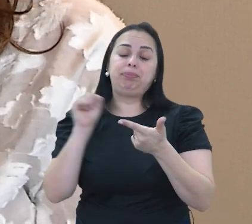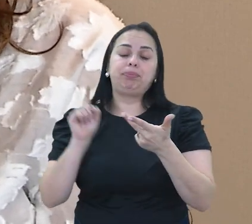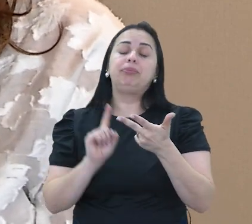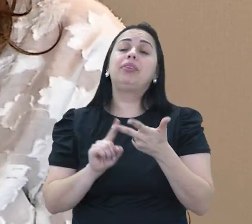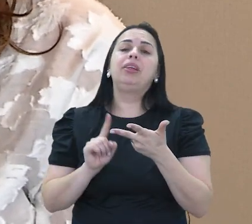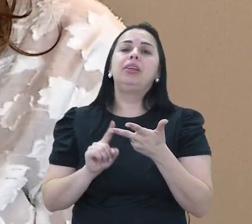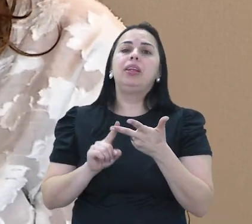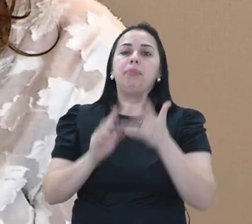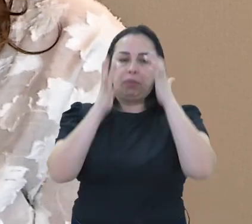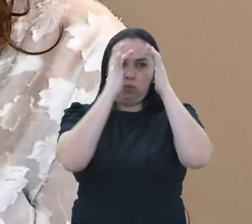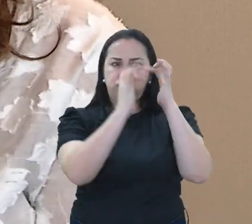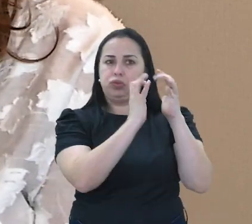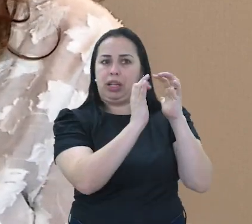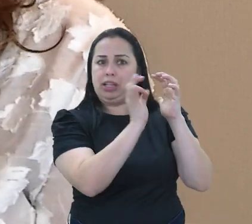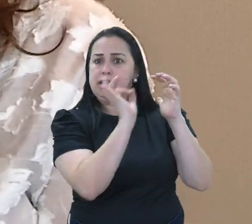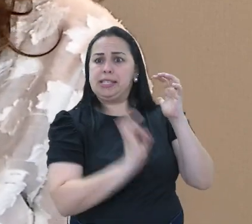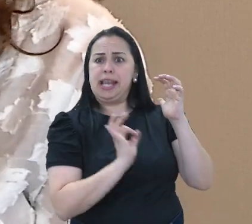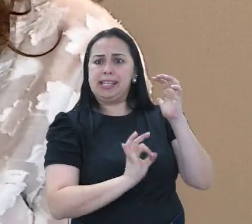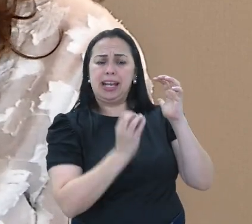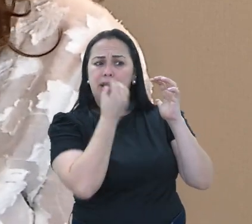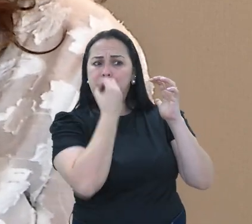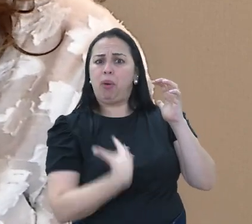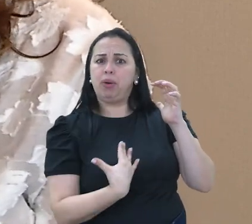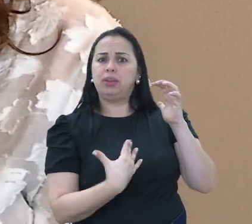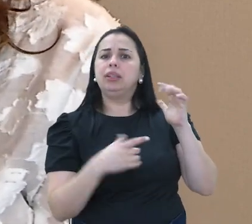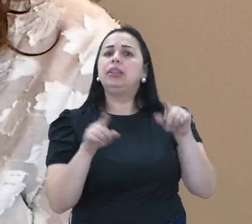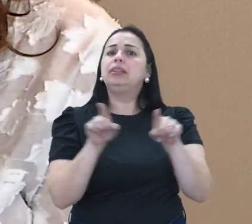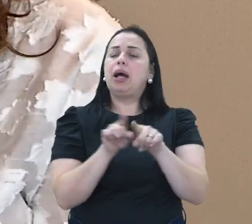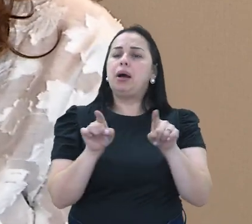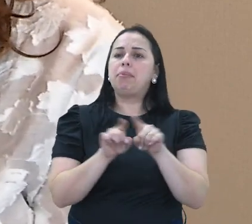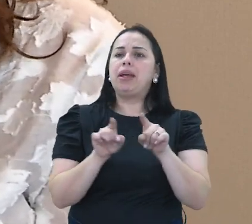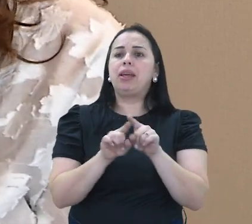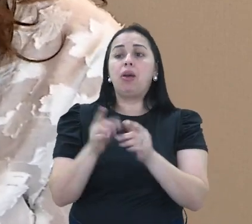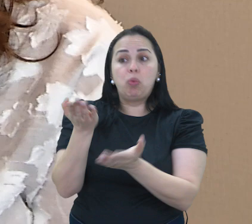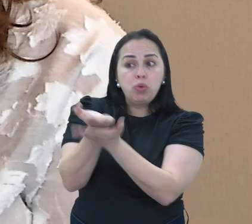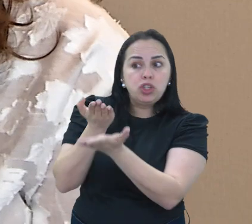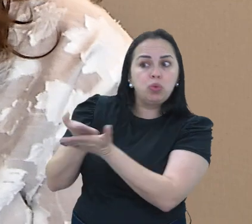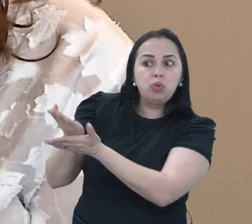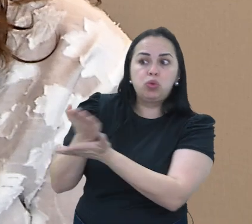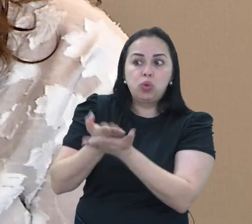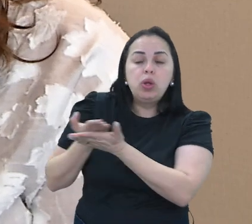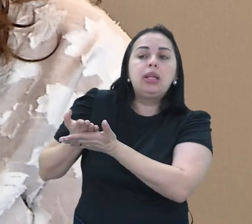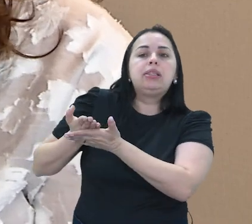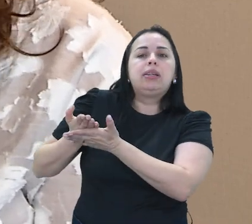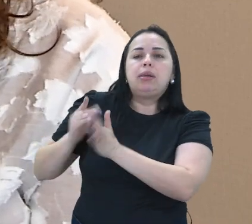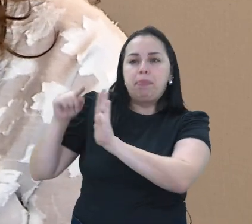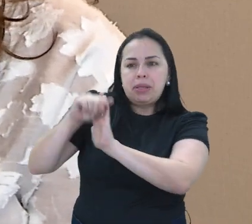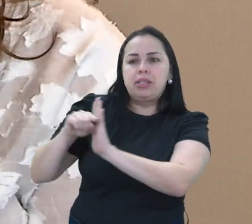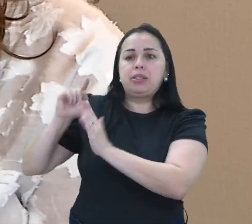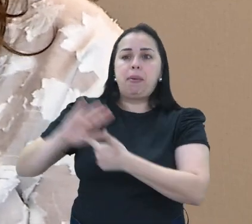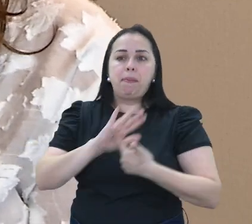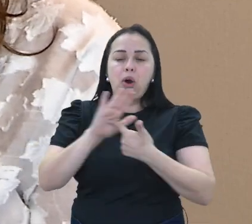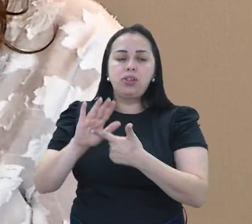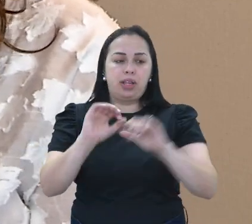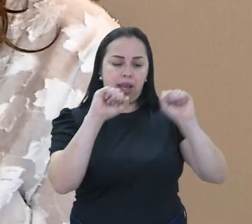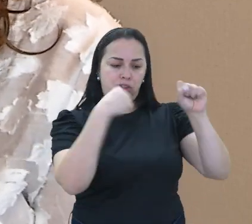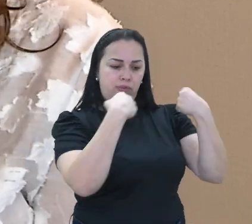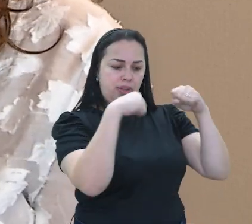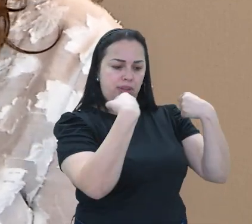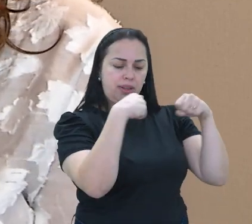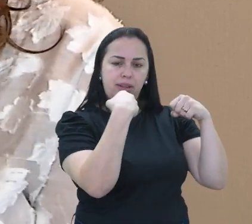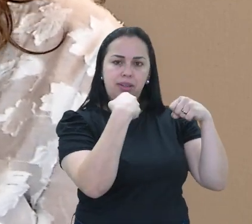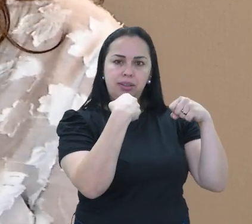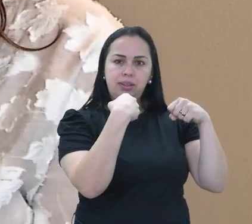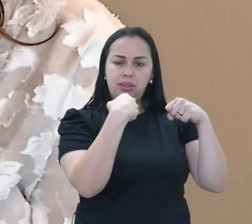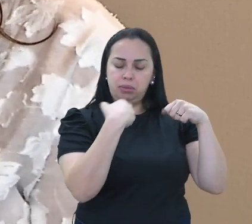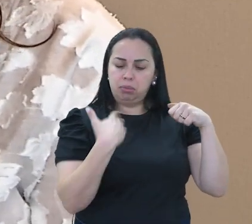endorfina, para fazer com que o cérebro funcione de uma forma mais otimizada, e até mesmo alguns estudos mostram que através da